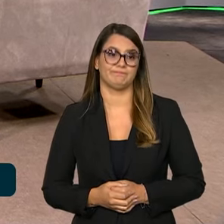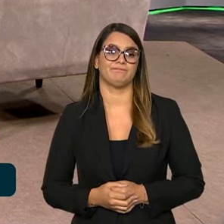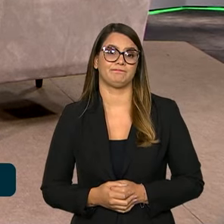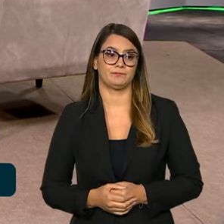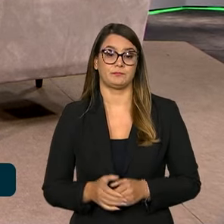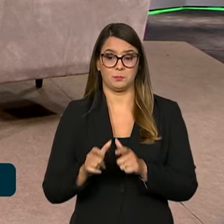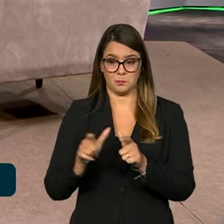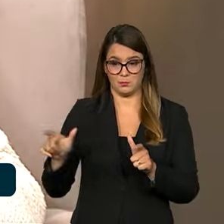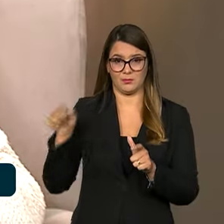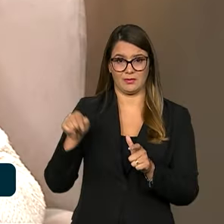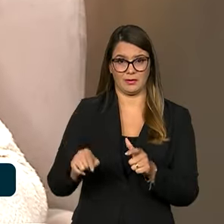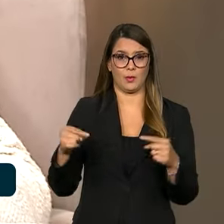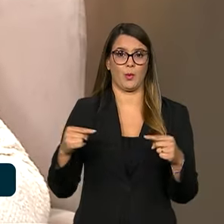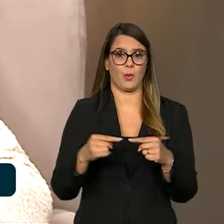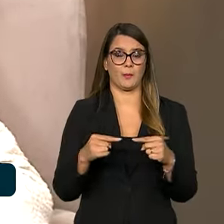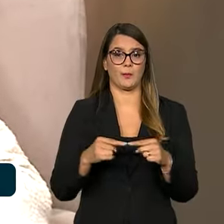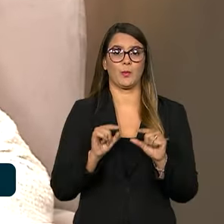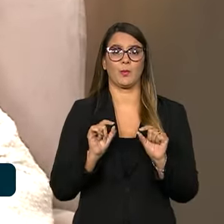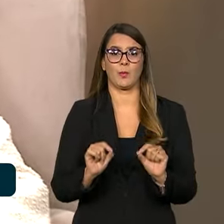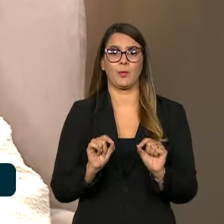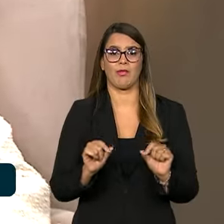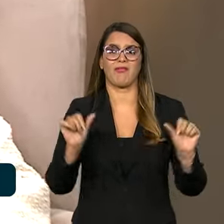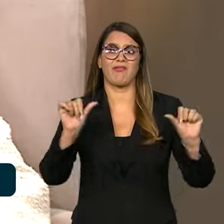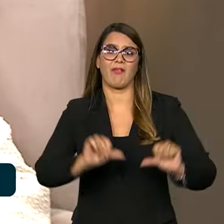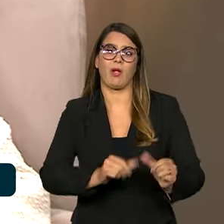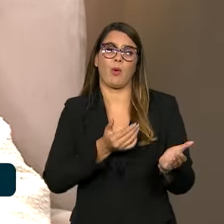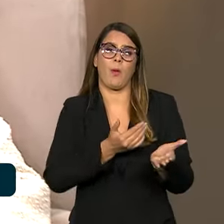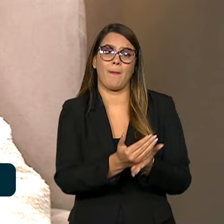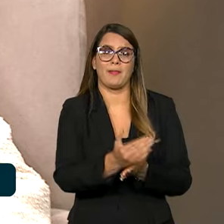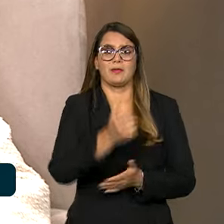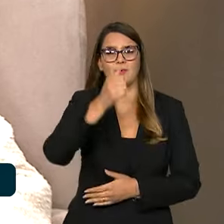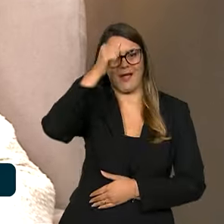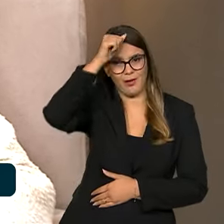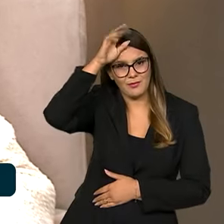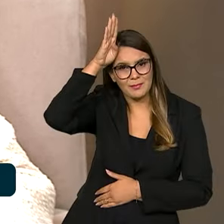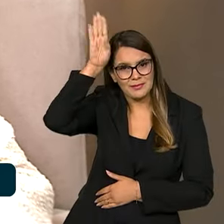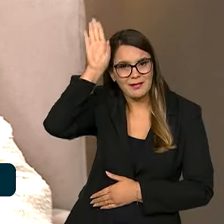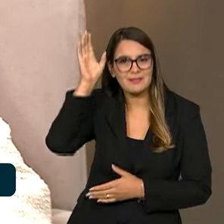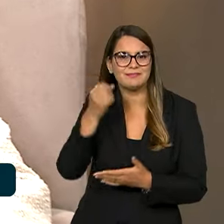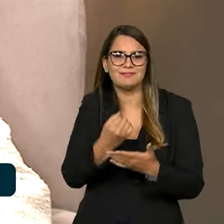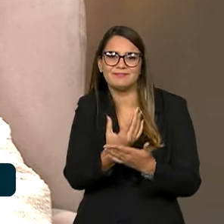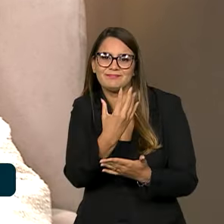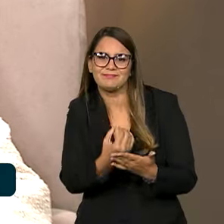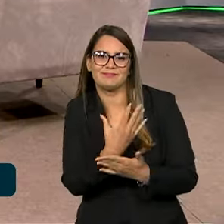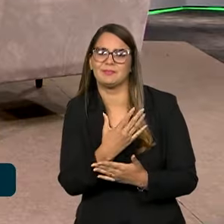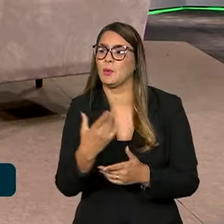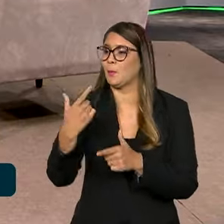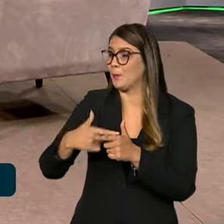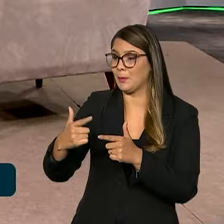disso tem a ver com um o fracasso inicial da alfabetização a gente prisa todos os